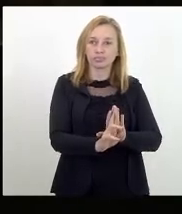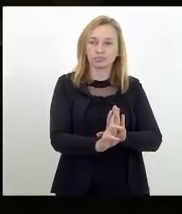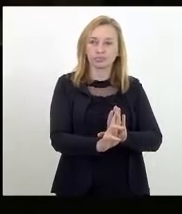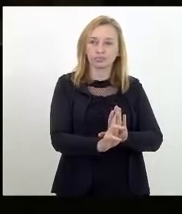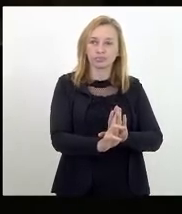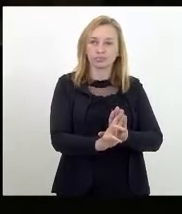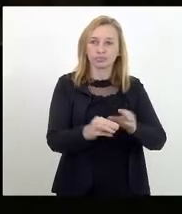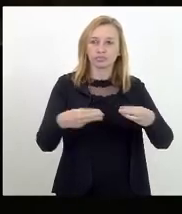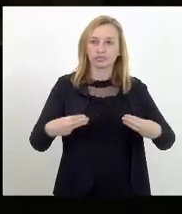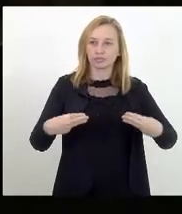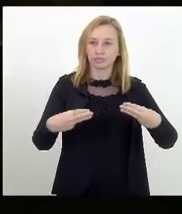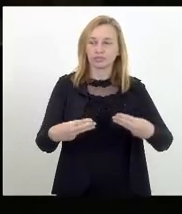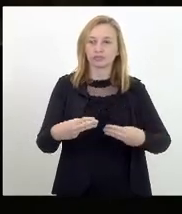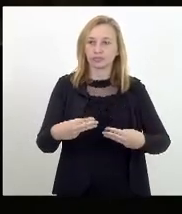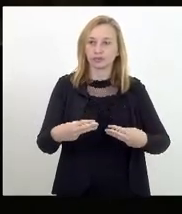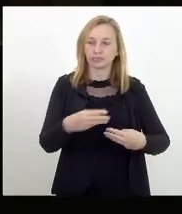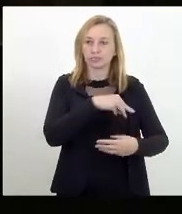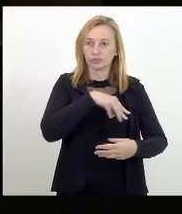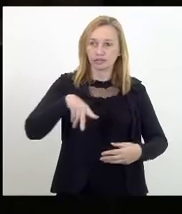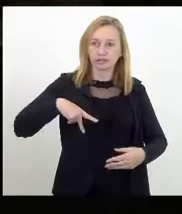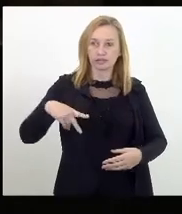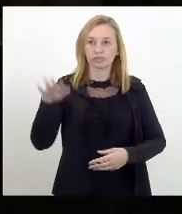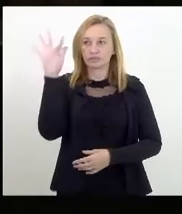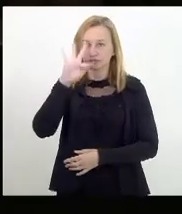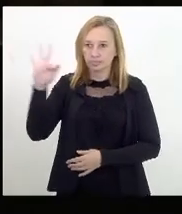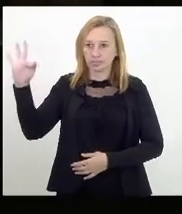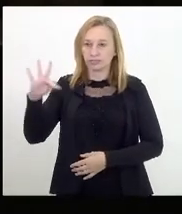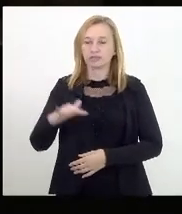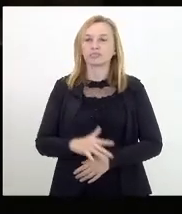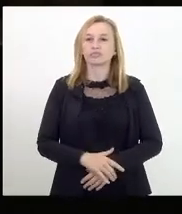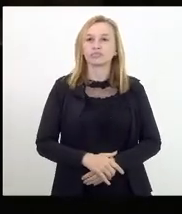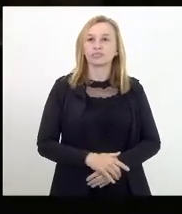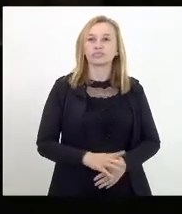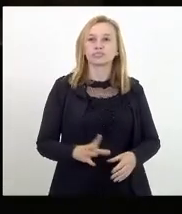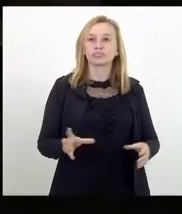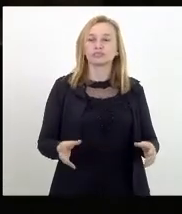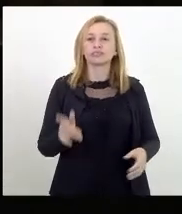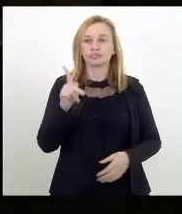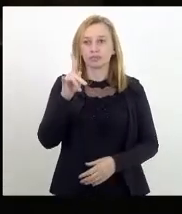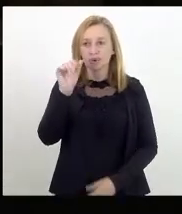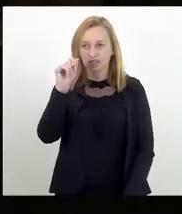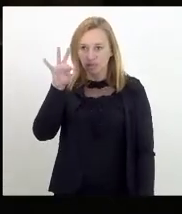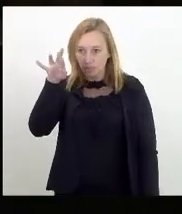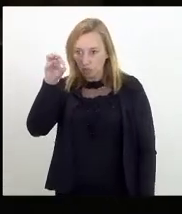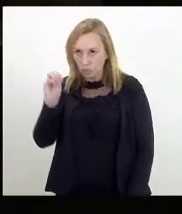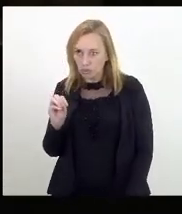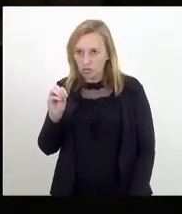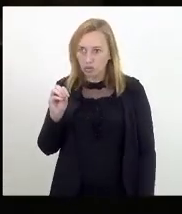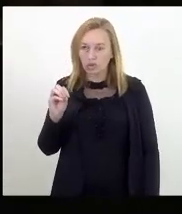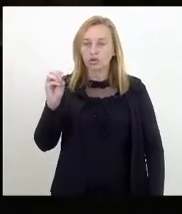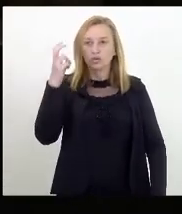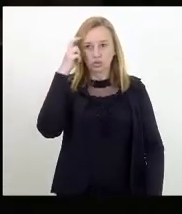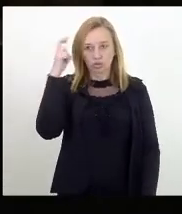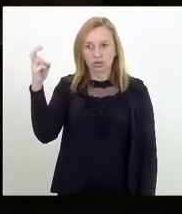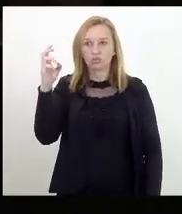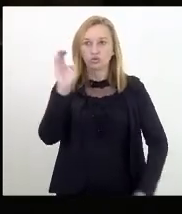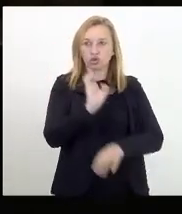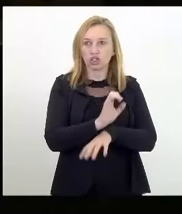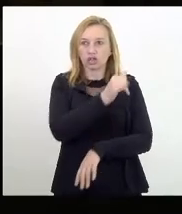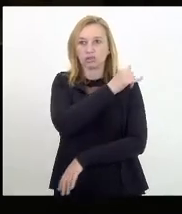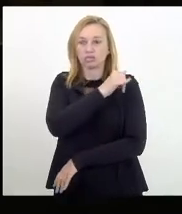e no Ministério Público Federal é um patrimônio cultural do estado brasileiro